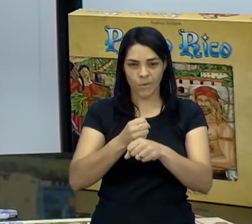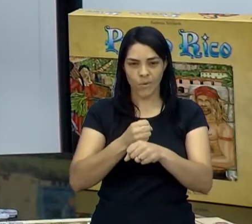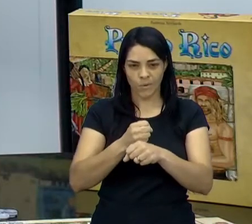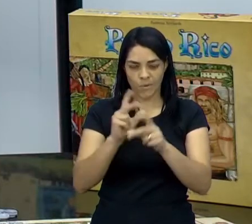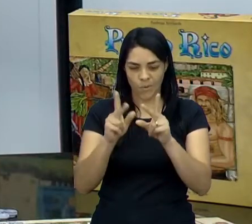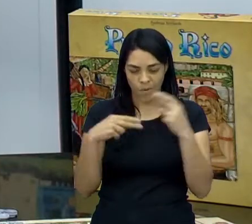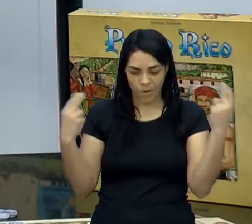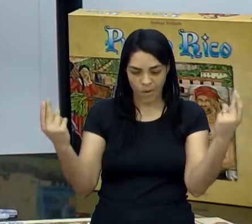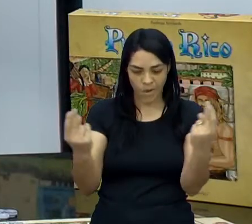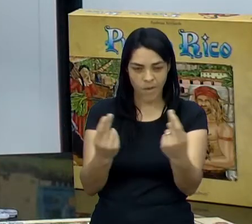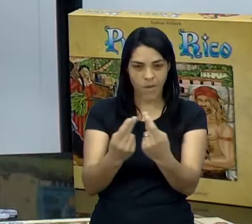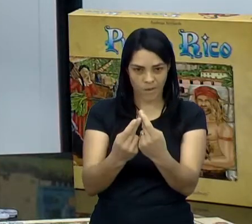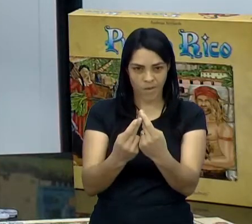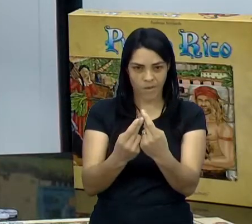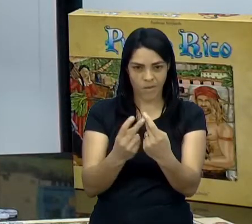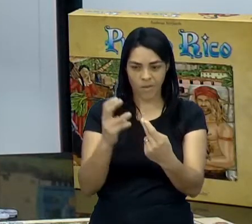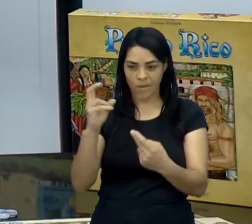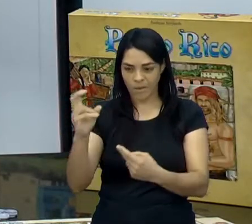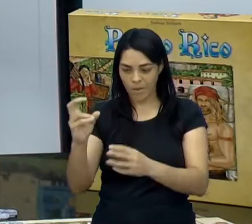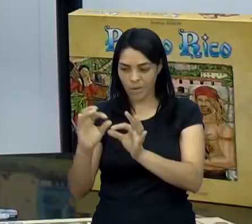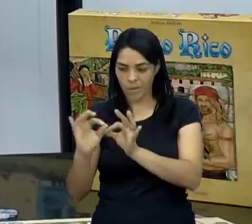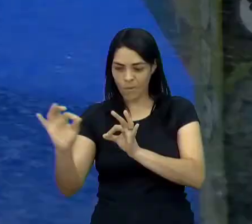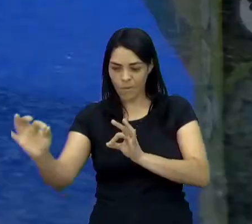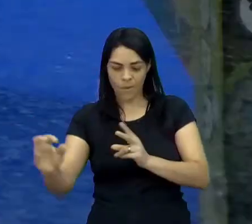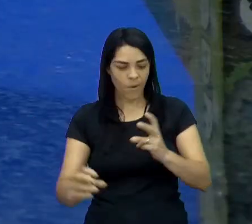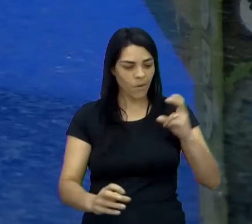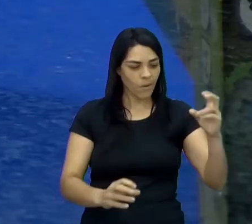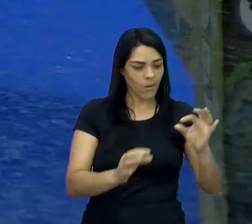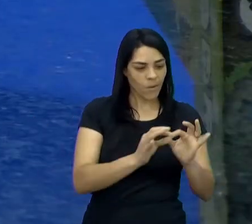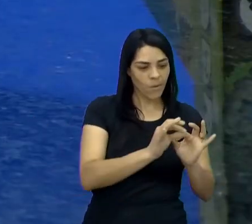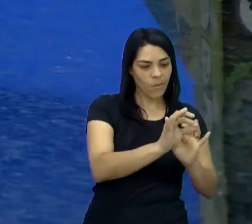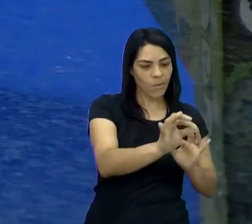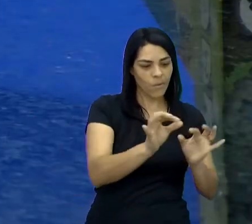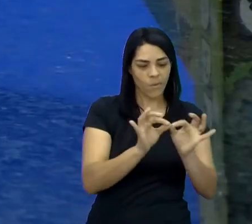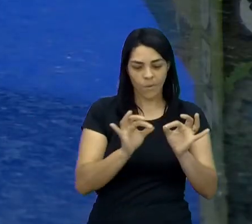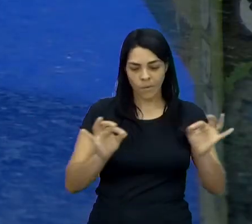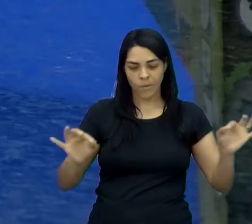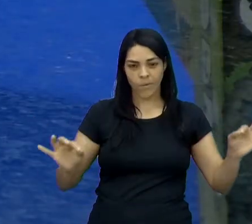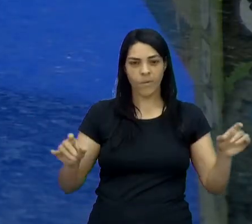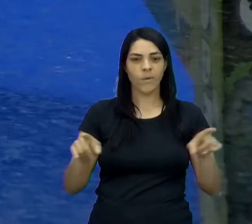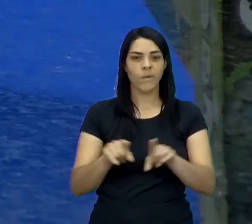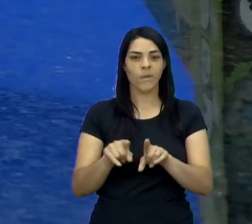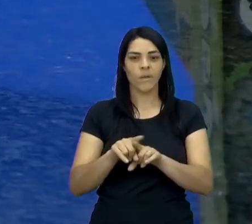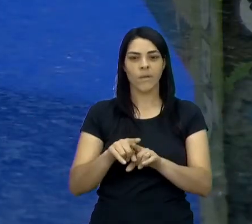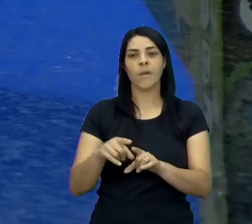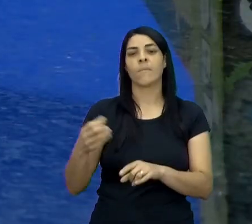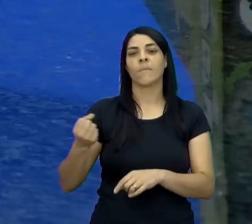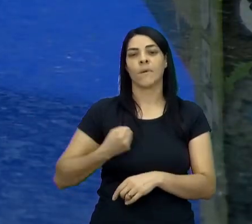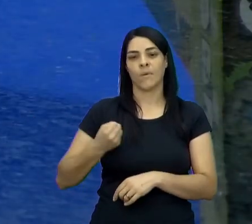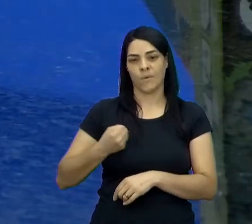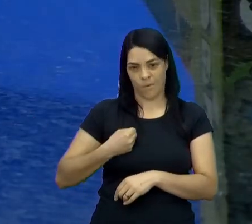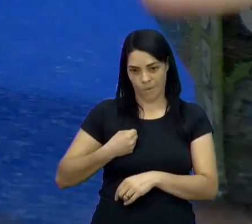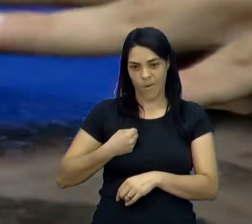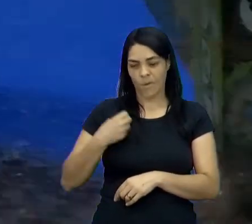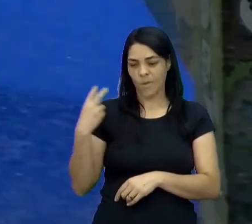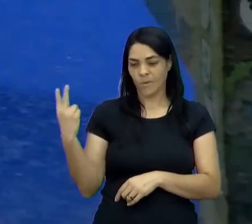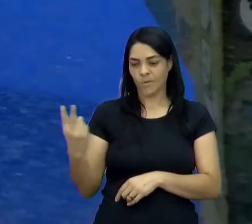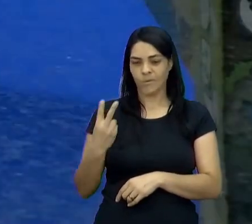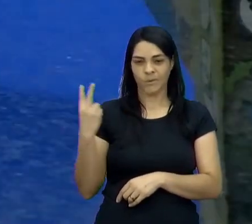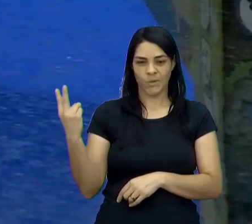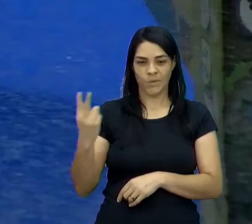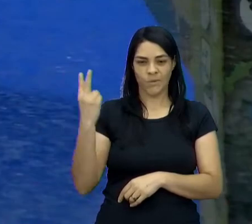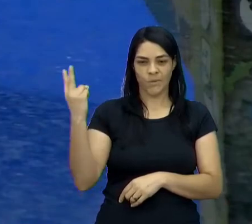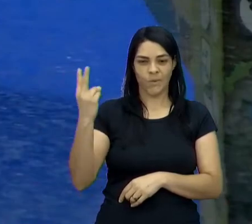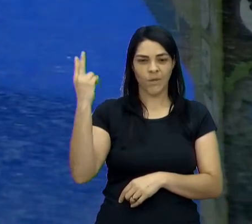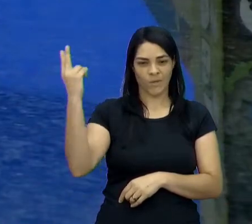quadrados, tentando marcar a maior quantidade de pontos de prestígio. Também pontos de vitória. Então a gente vai botando o castelinho